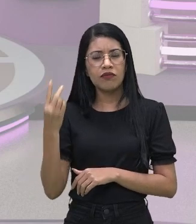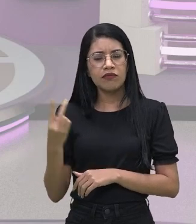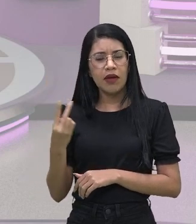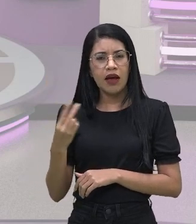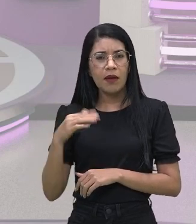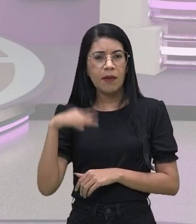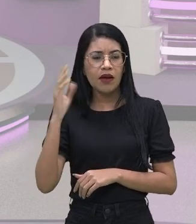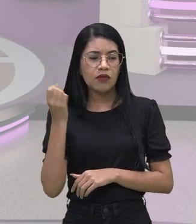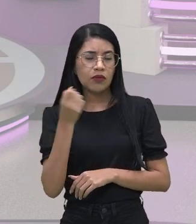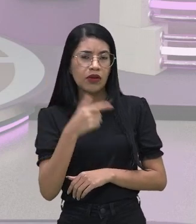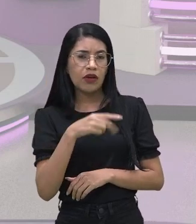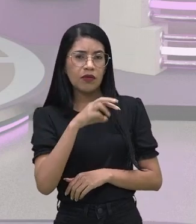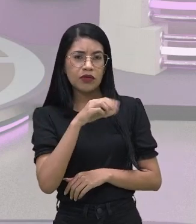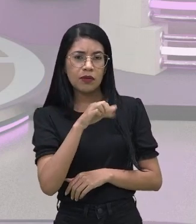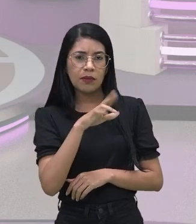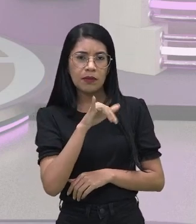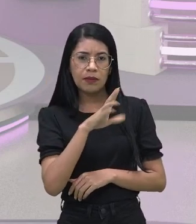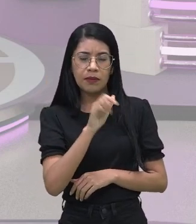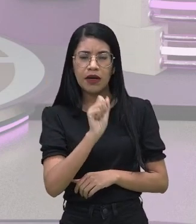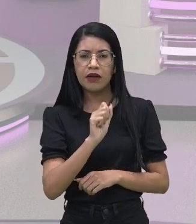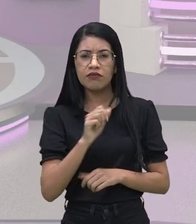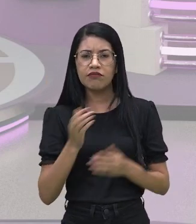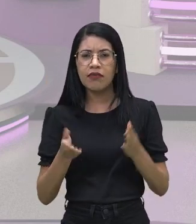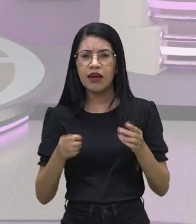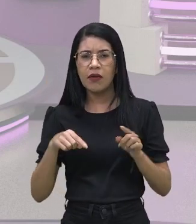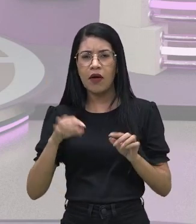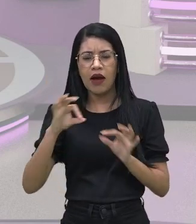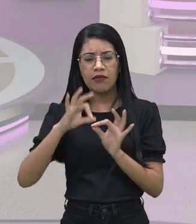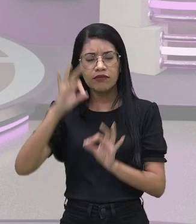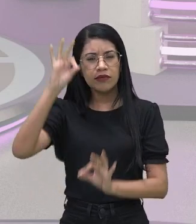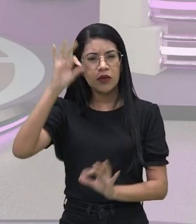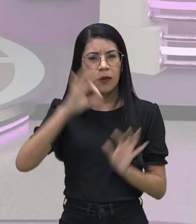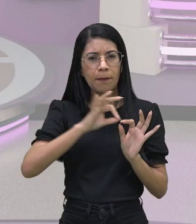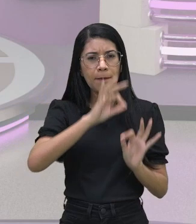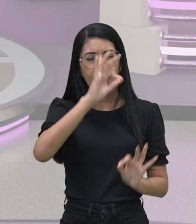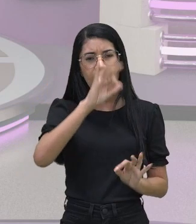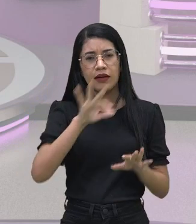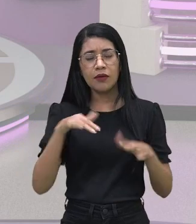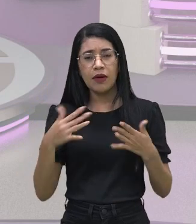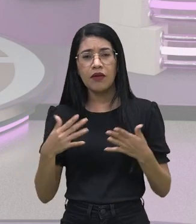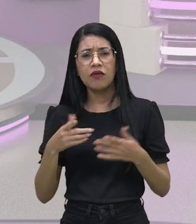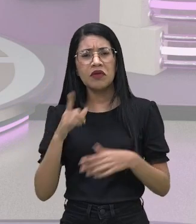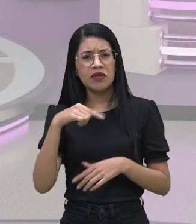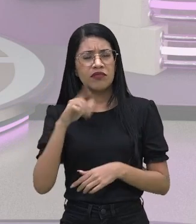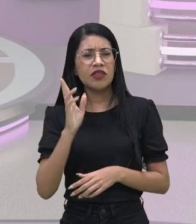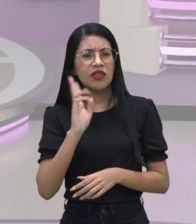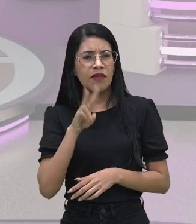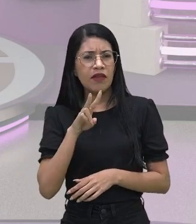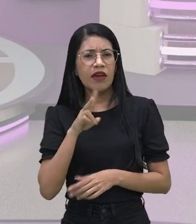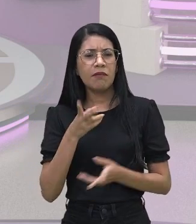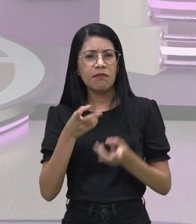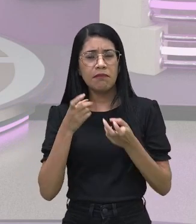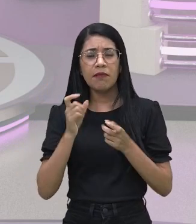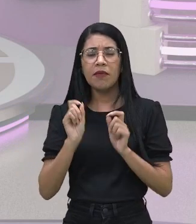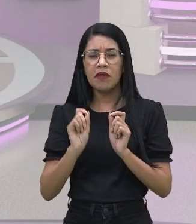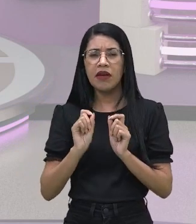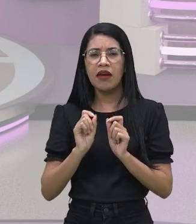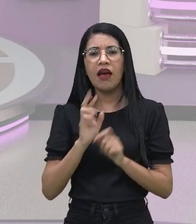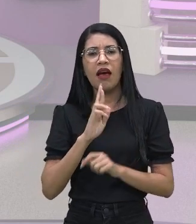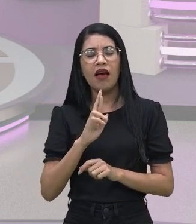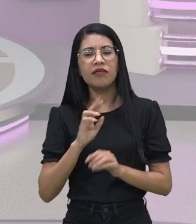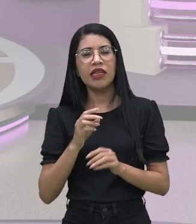somos mais altos que o professor Mário. Consegue dizer? Com certeza, porque é algo intuitivo. Você olha assim e já diz,